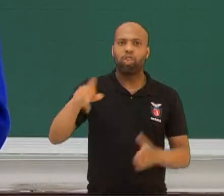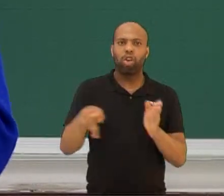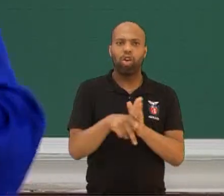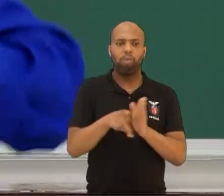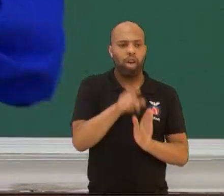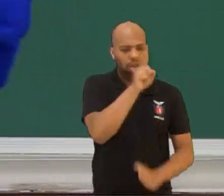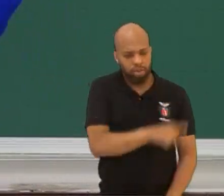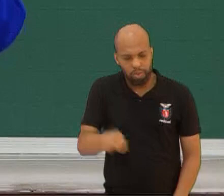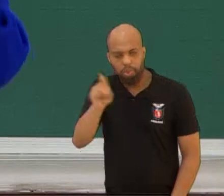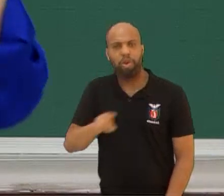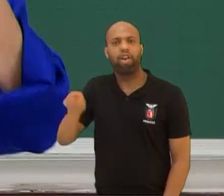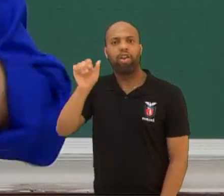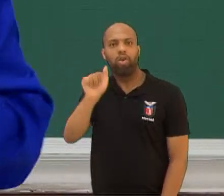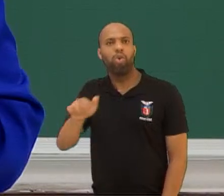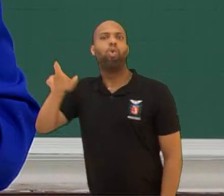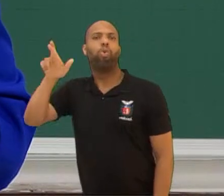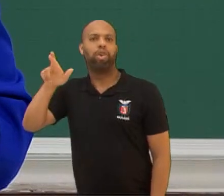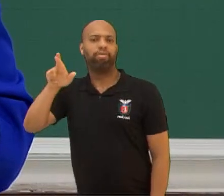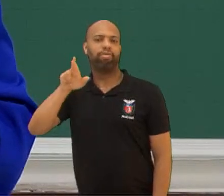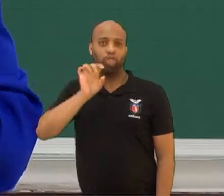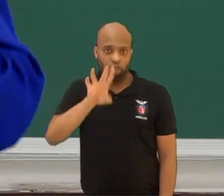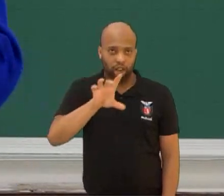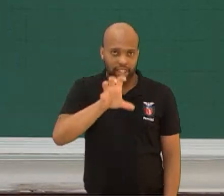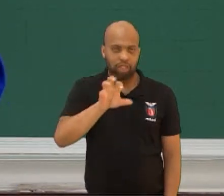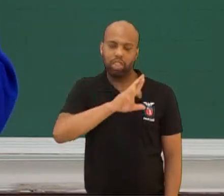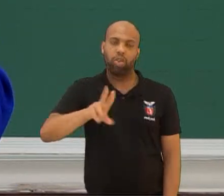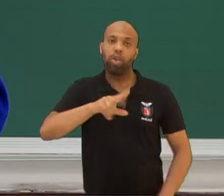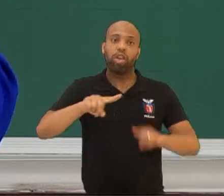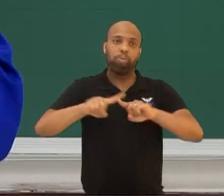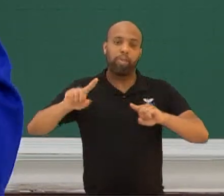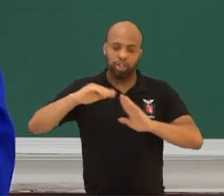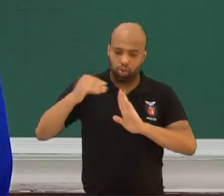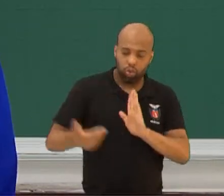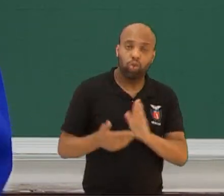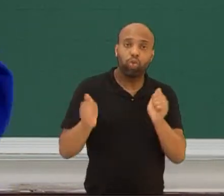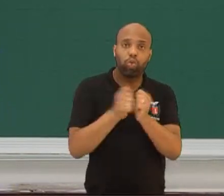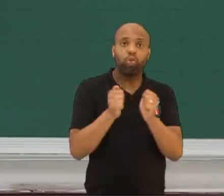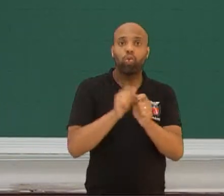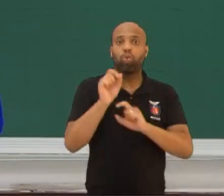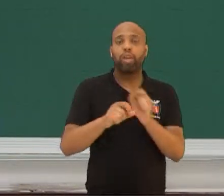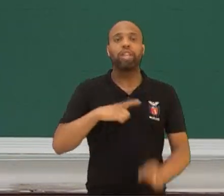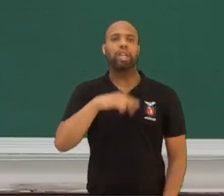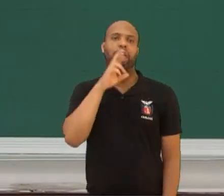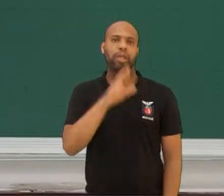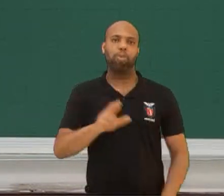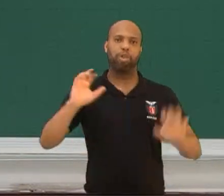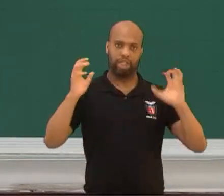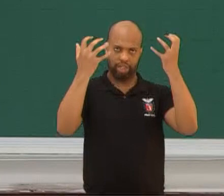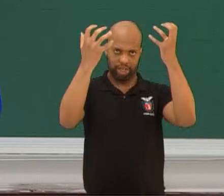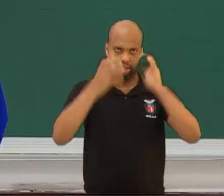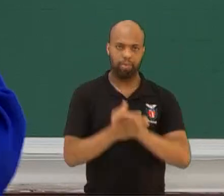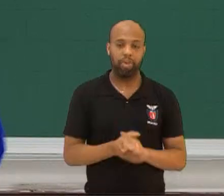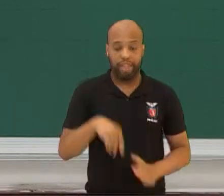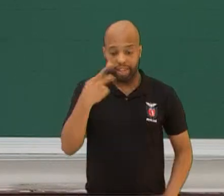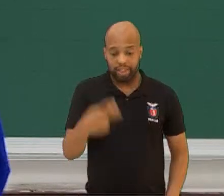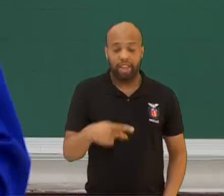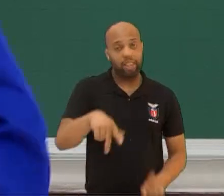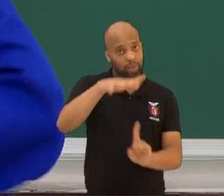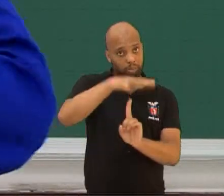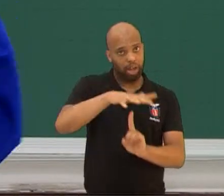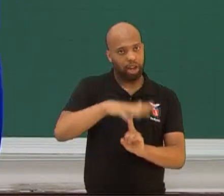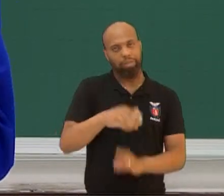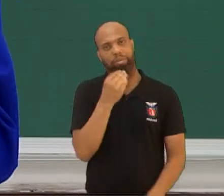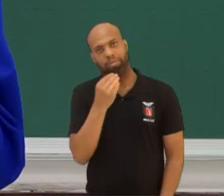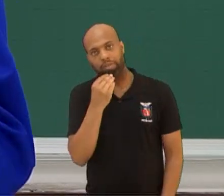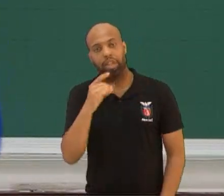marítimas, massas de ar, mas sim um conjunto de informações que resultam o que nós chamamos de clima. No quesito Paraná,